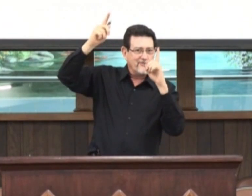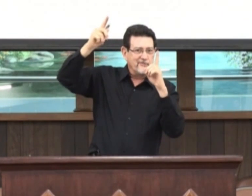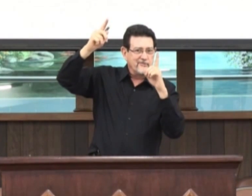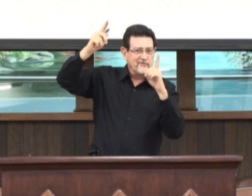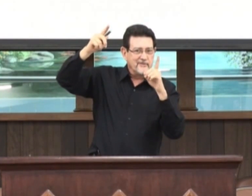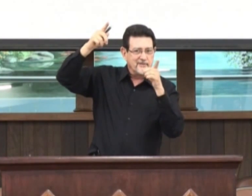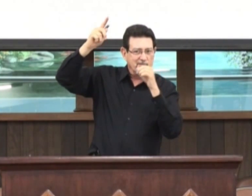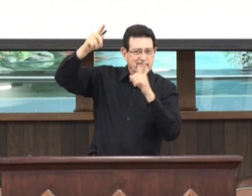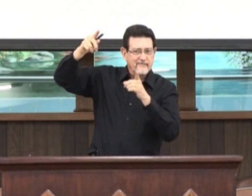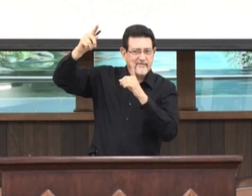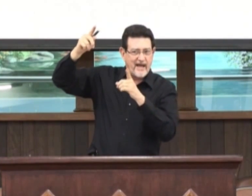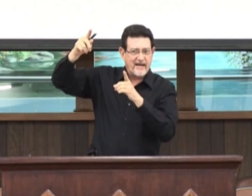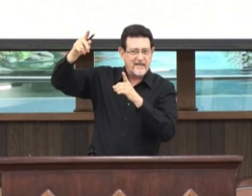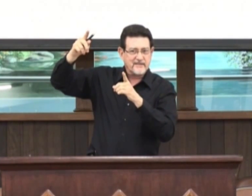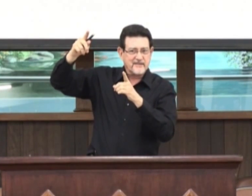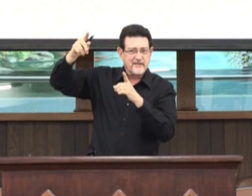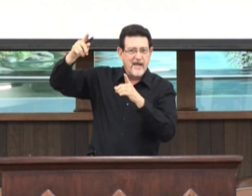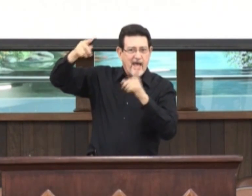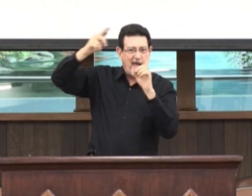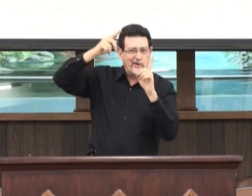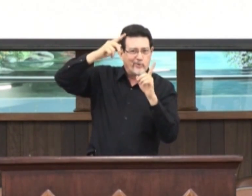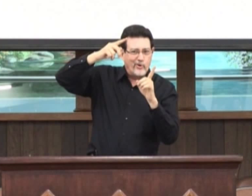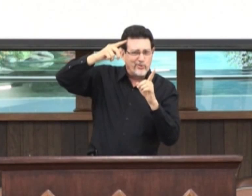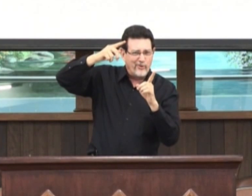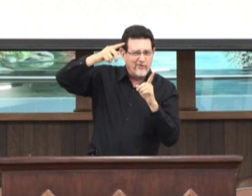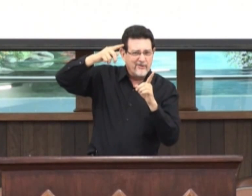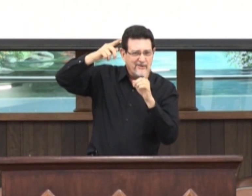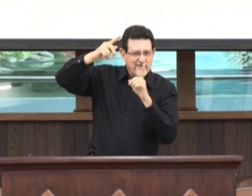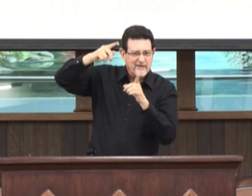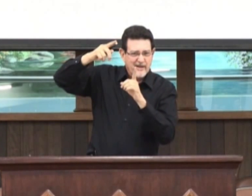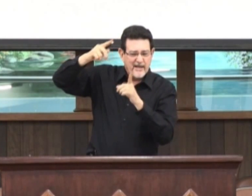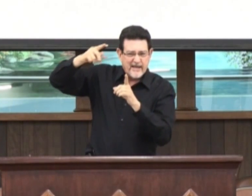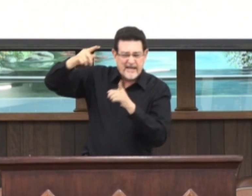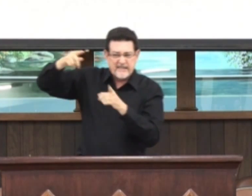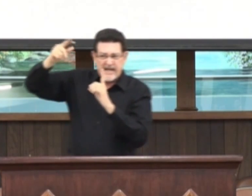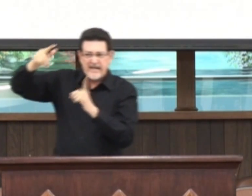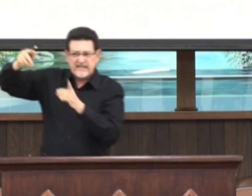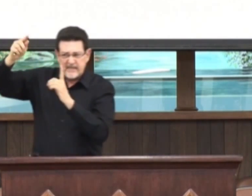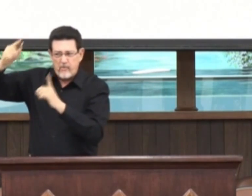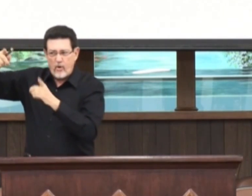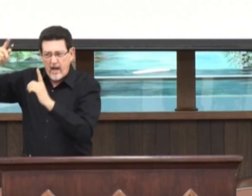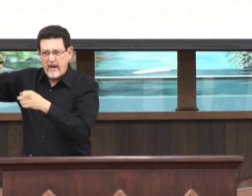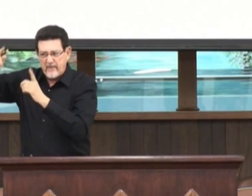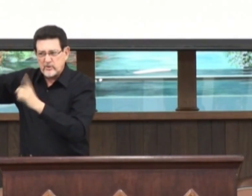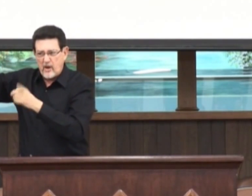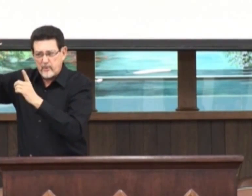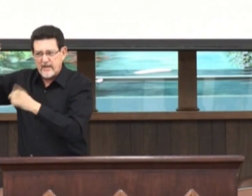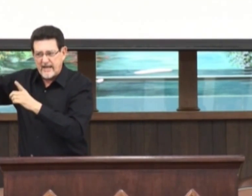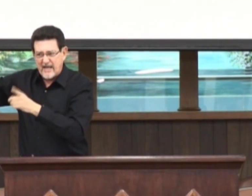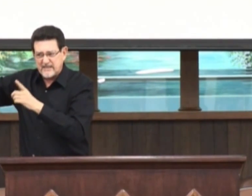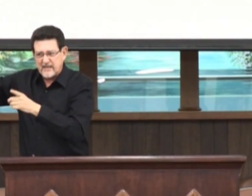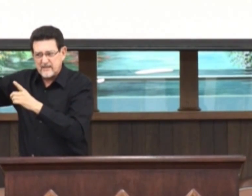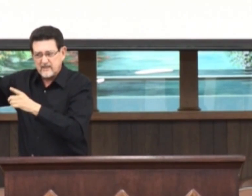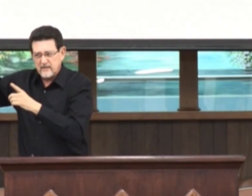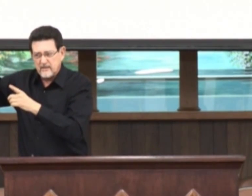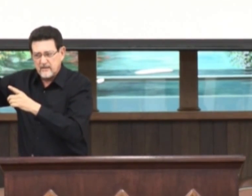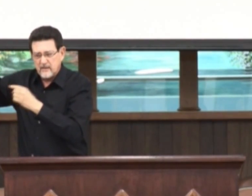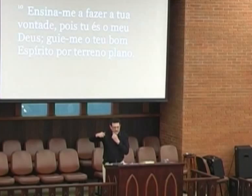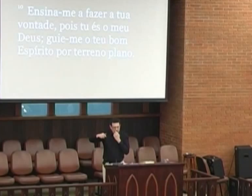tudo dai graças. Em tudo quer dizer que se morrer uma pessoa é para eu dar